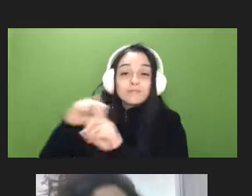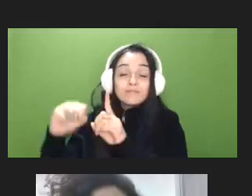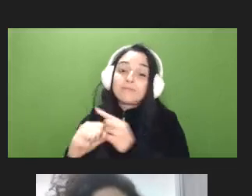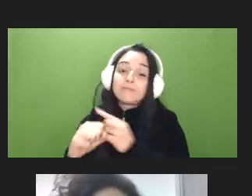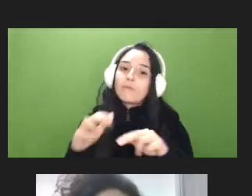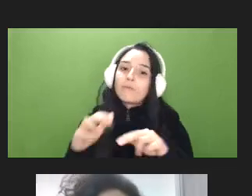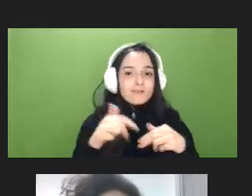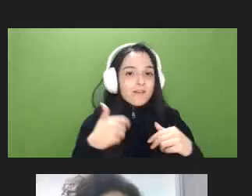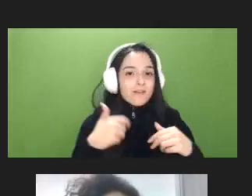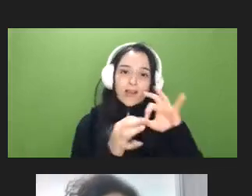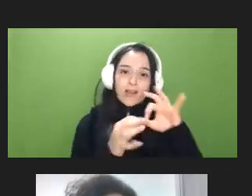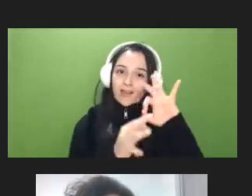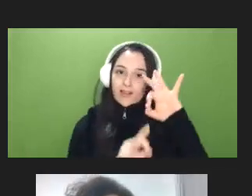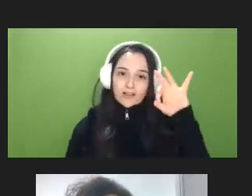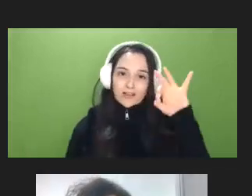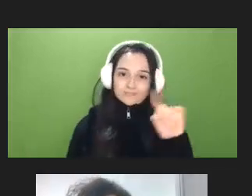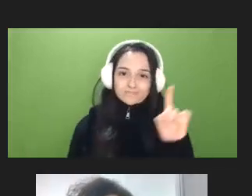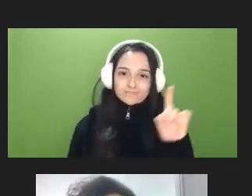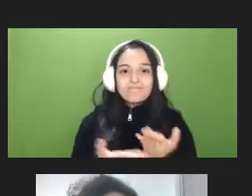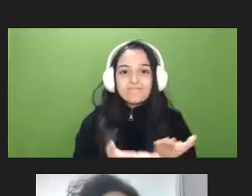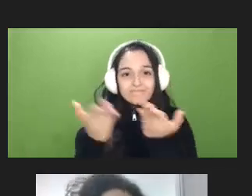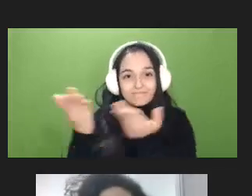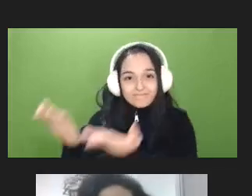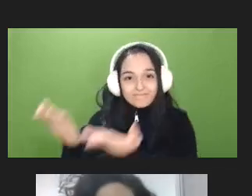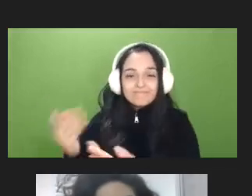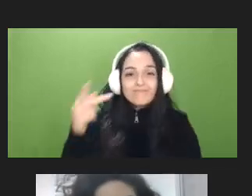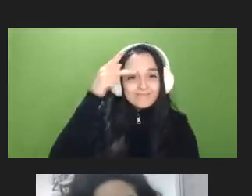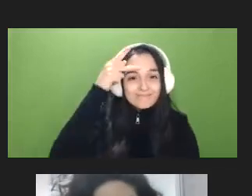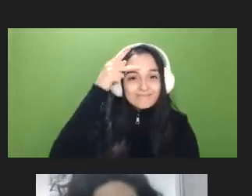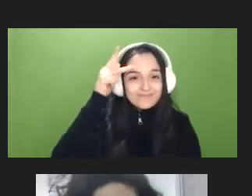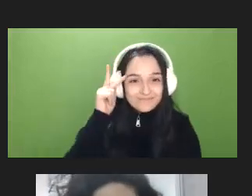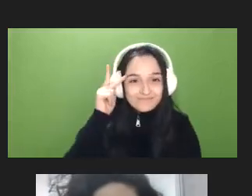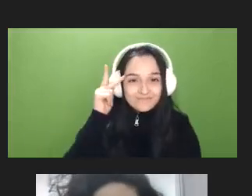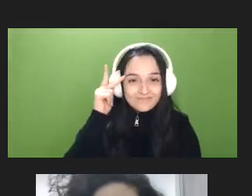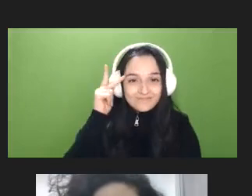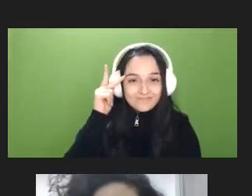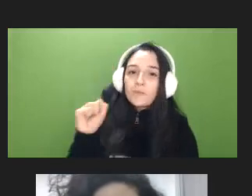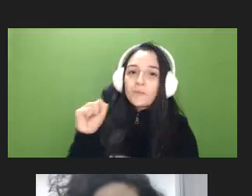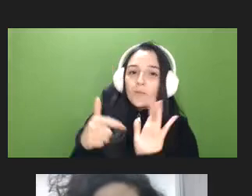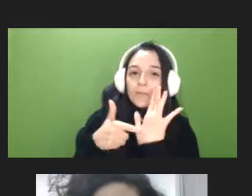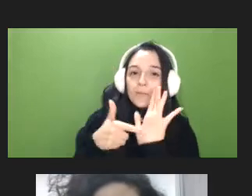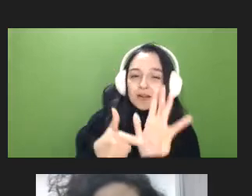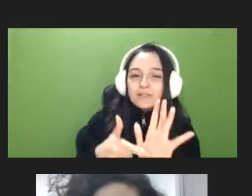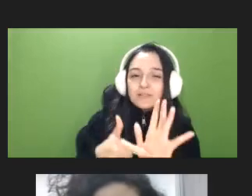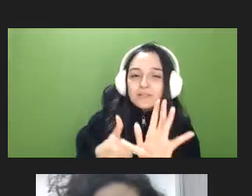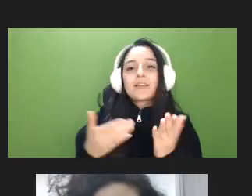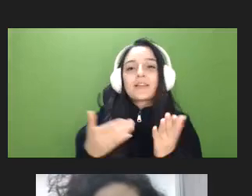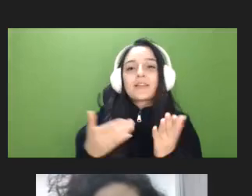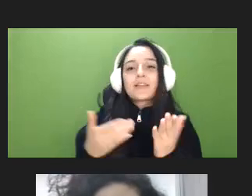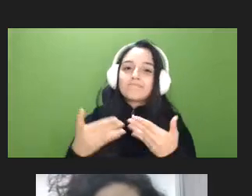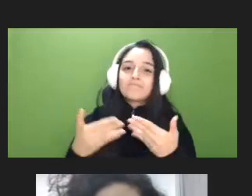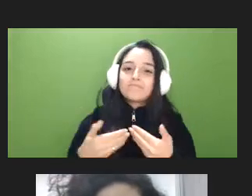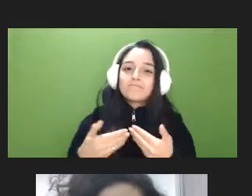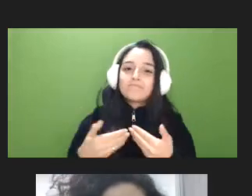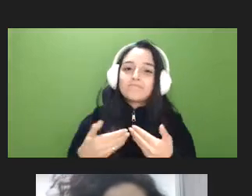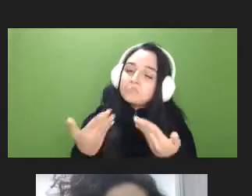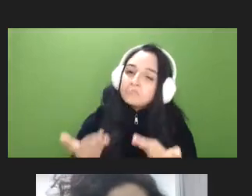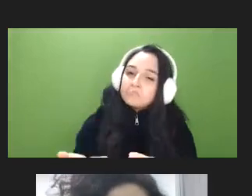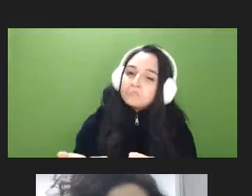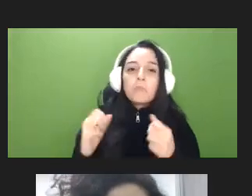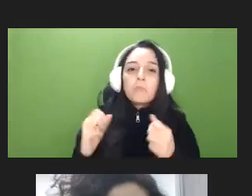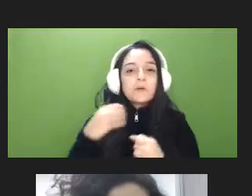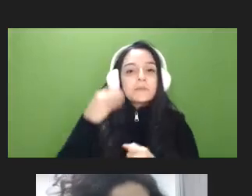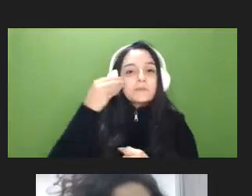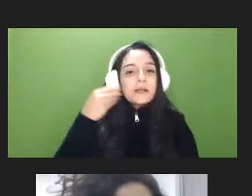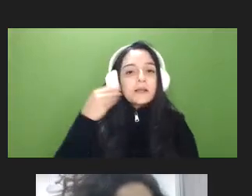para você, aí você pode se apresentar um pouco melhor e falar um pouco aí da sua trajetória também